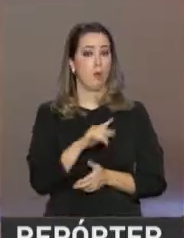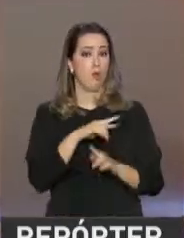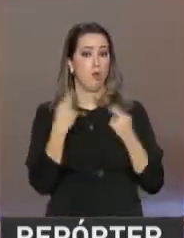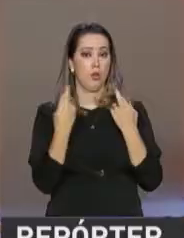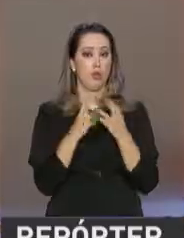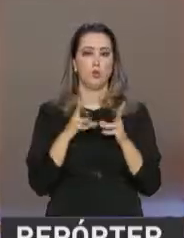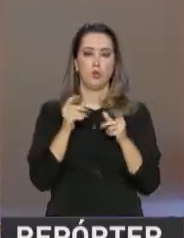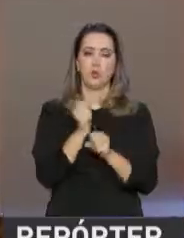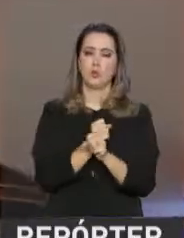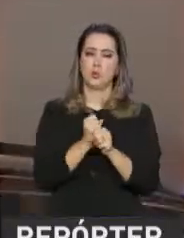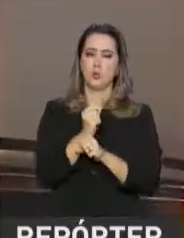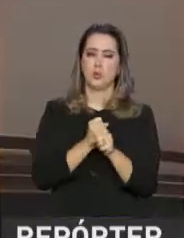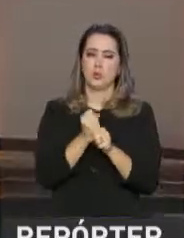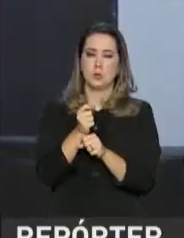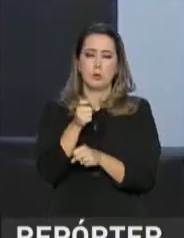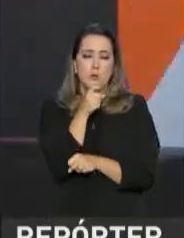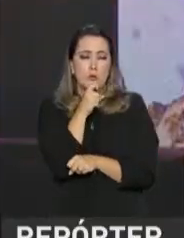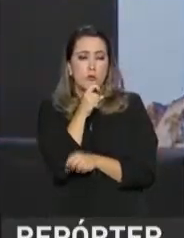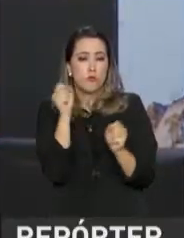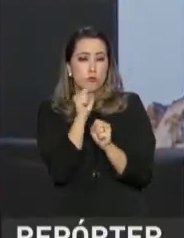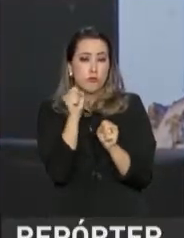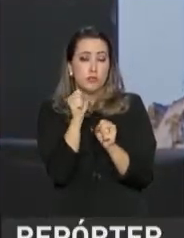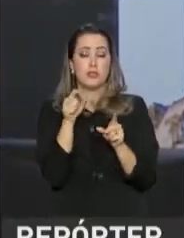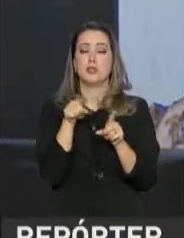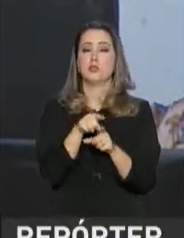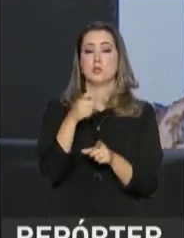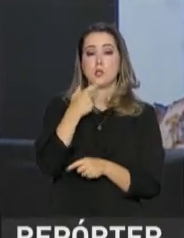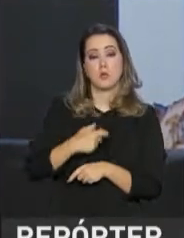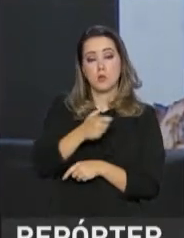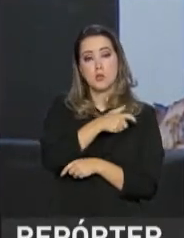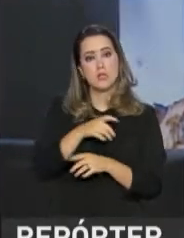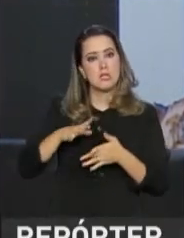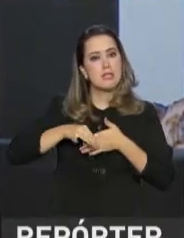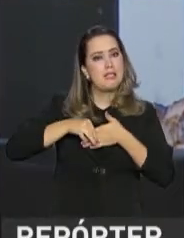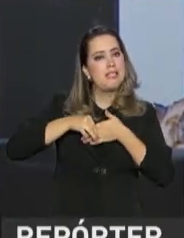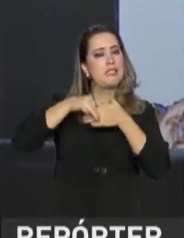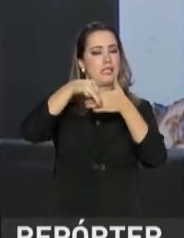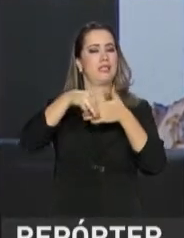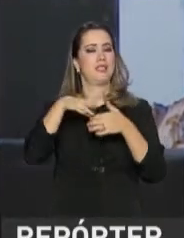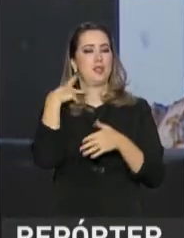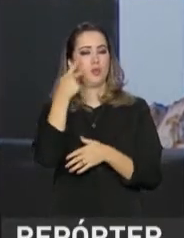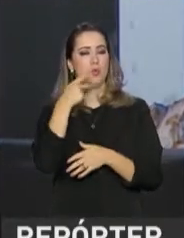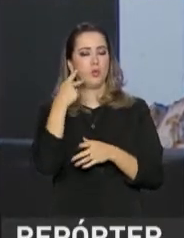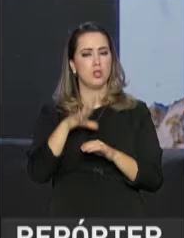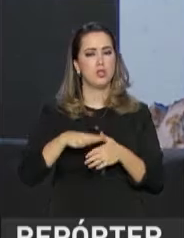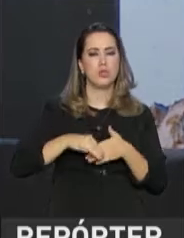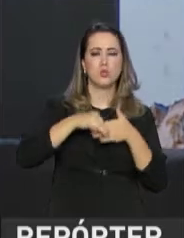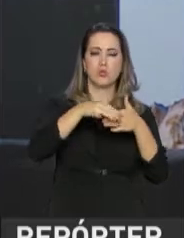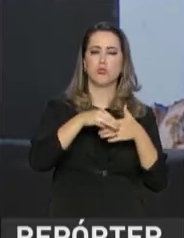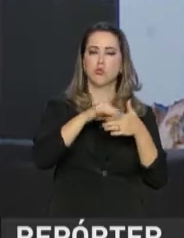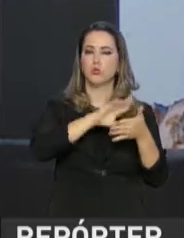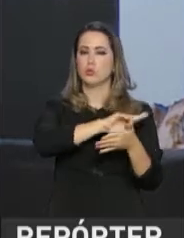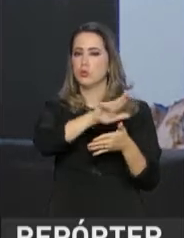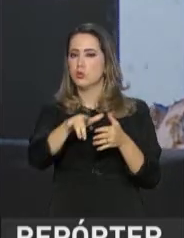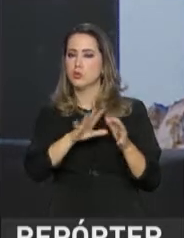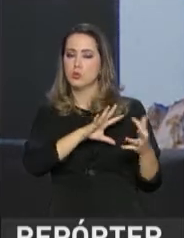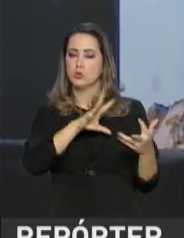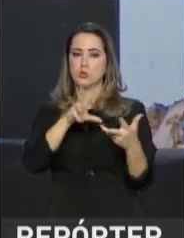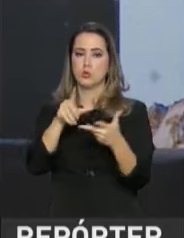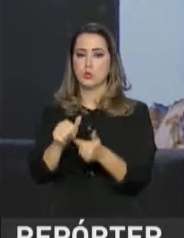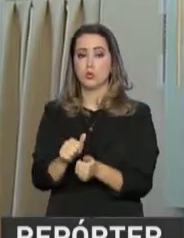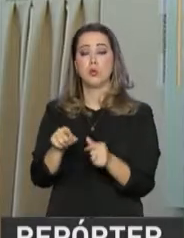todos os anos no inverno suíça lideranças políticas empresários e membros de organizações internacionais e da sociedade